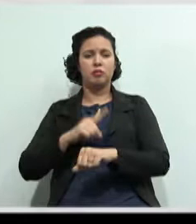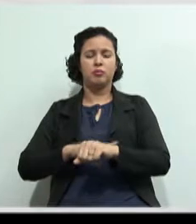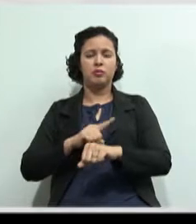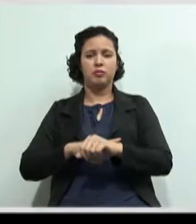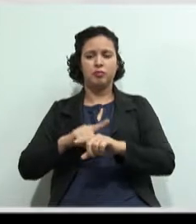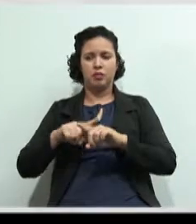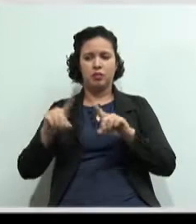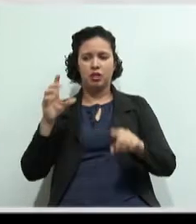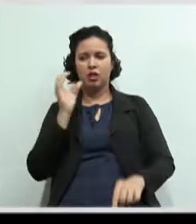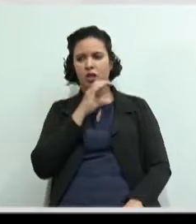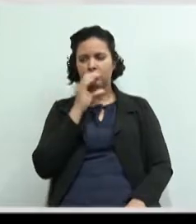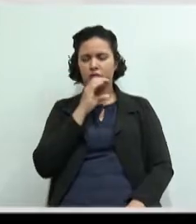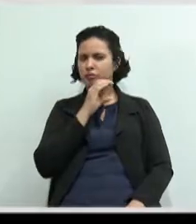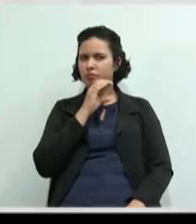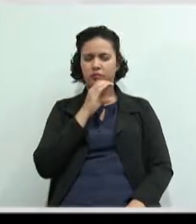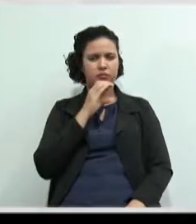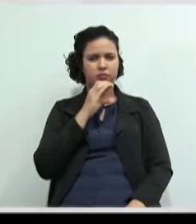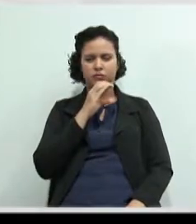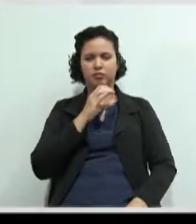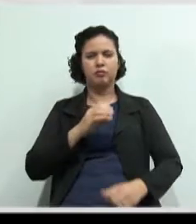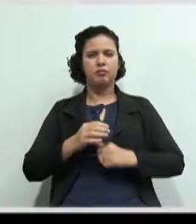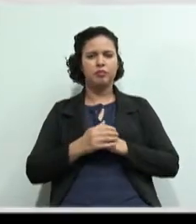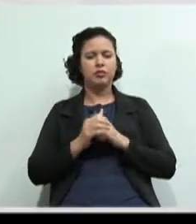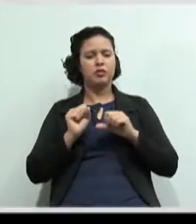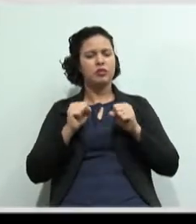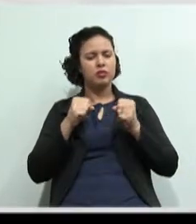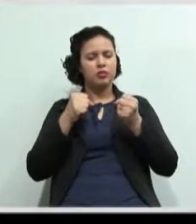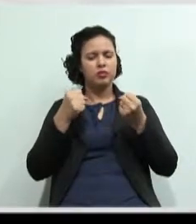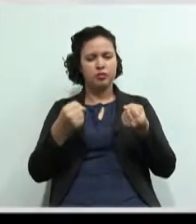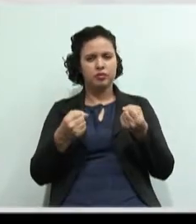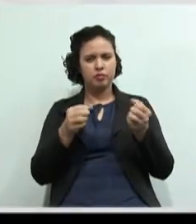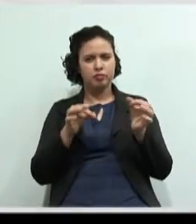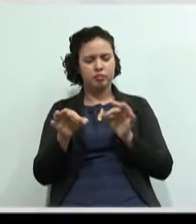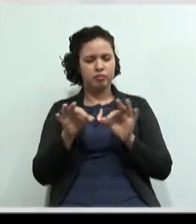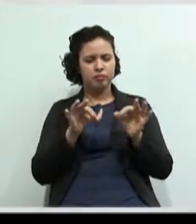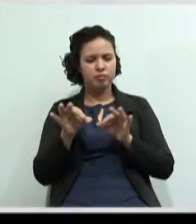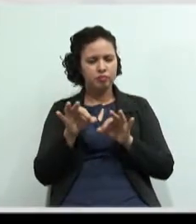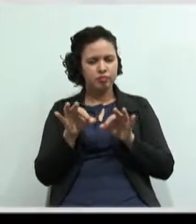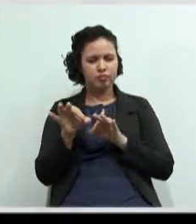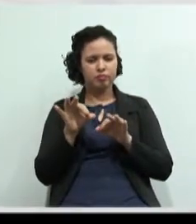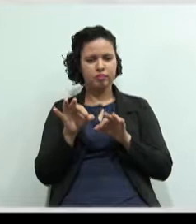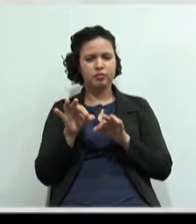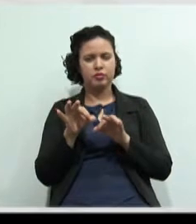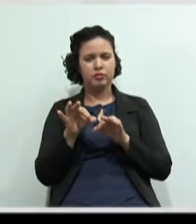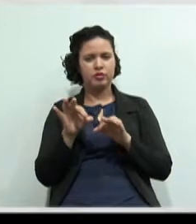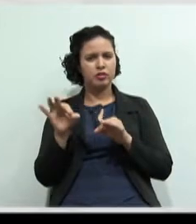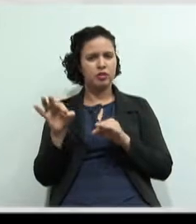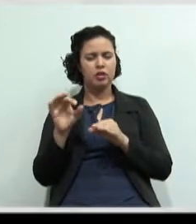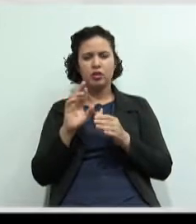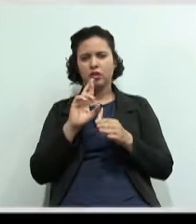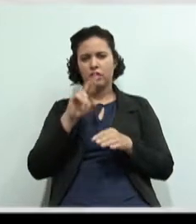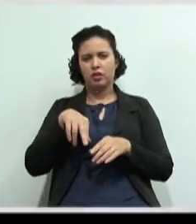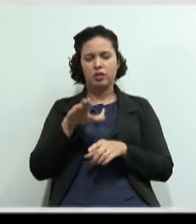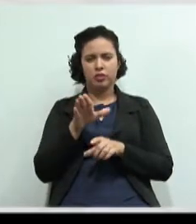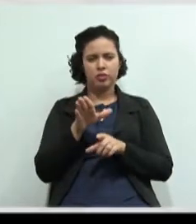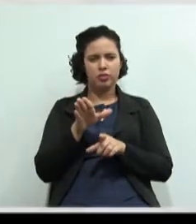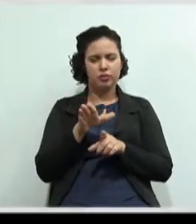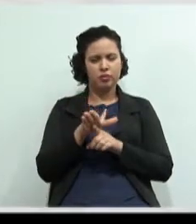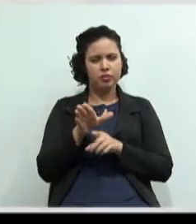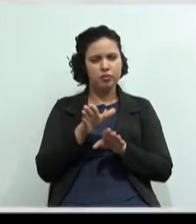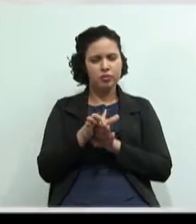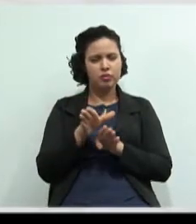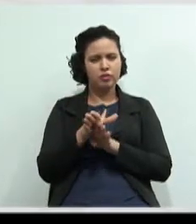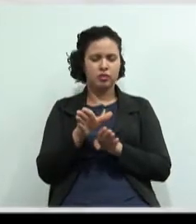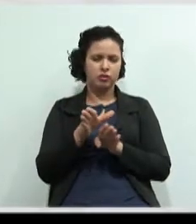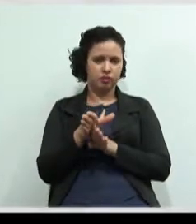não tão rápido, né? Estabelece que os esforços organizacionais devem ser orientados a atender às necessidades e